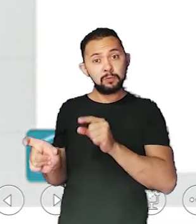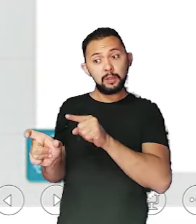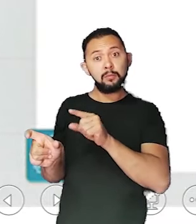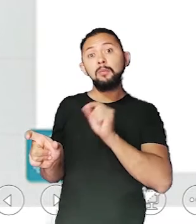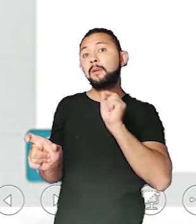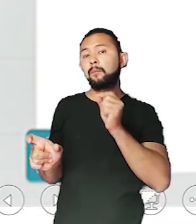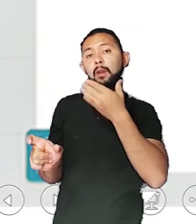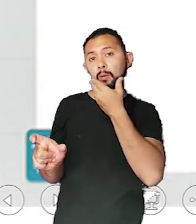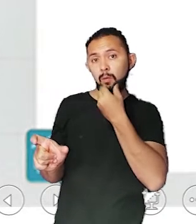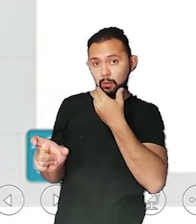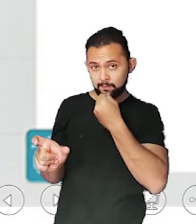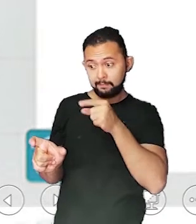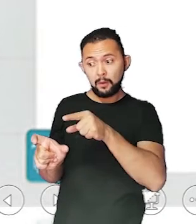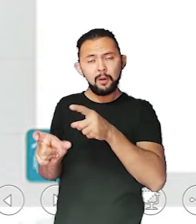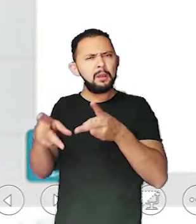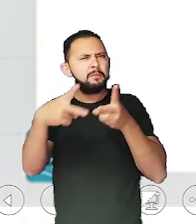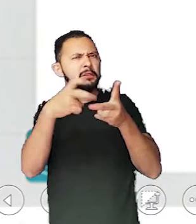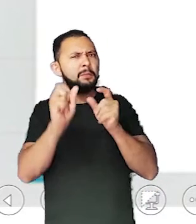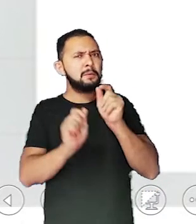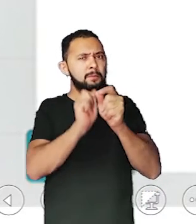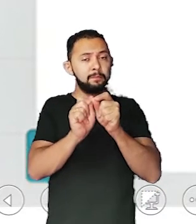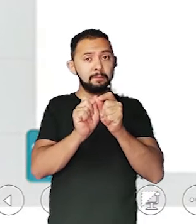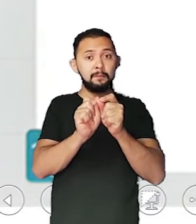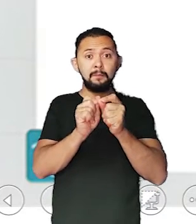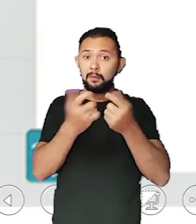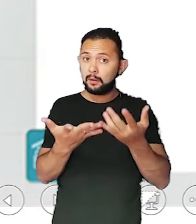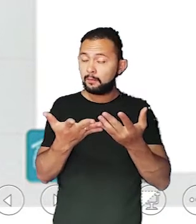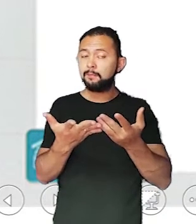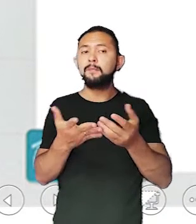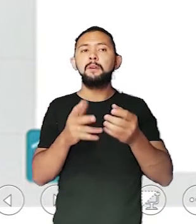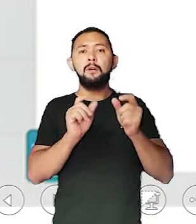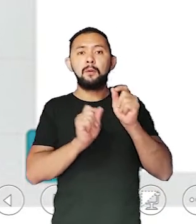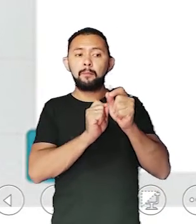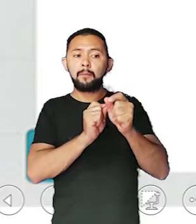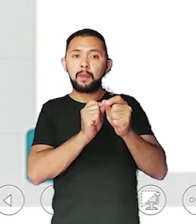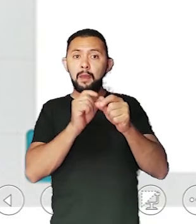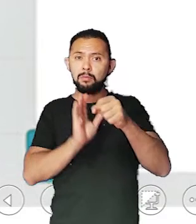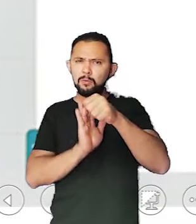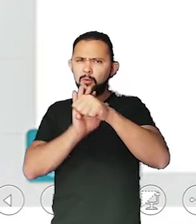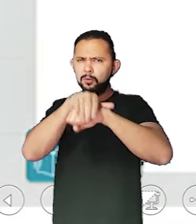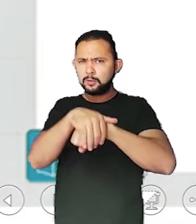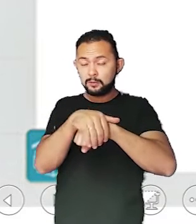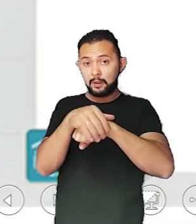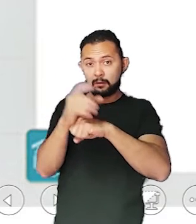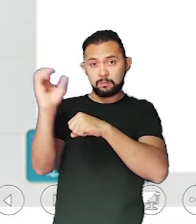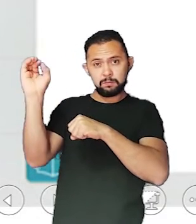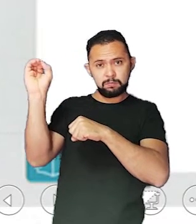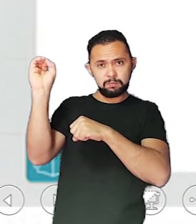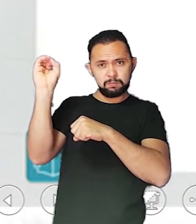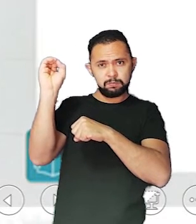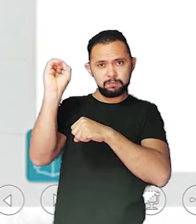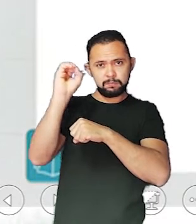caçador percebeu. E o que ele percebeu é o objeto. Ele percebeu a chegada da noite, certo? Nós temos aqui um objeto